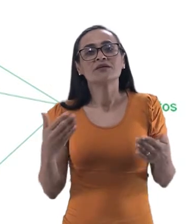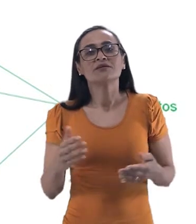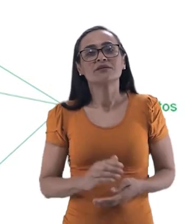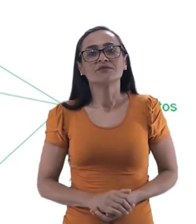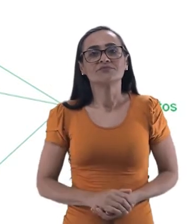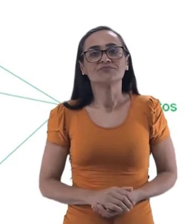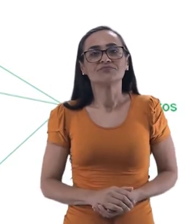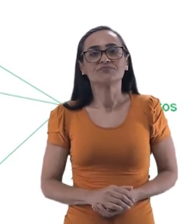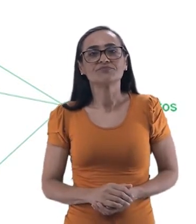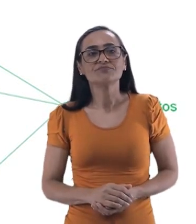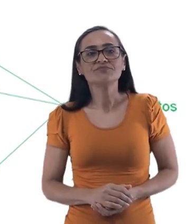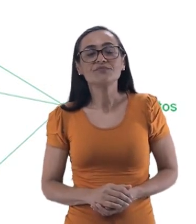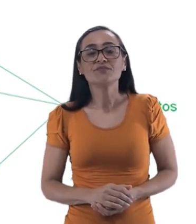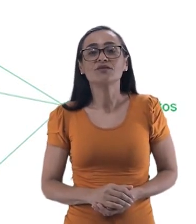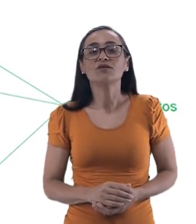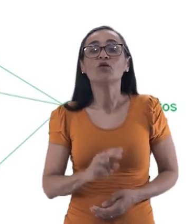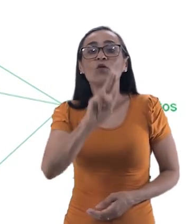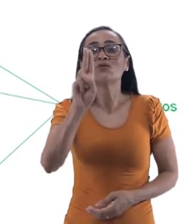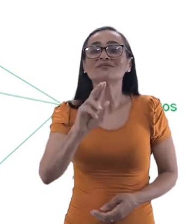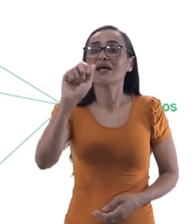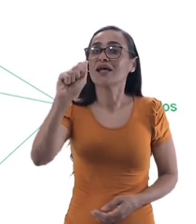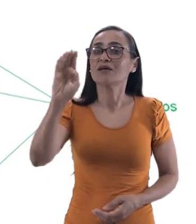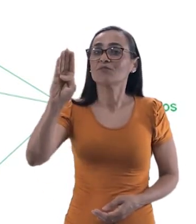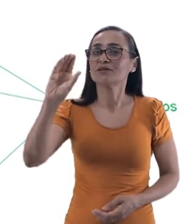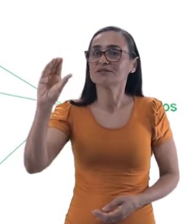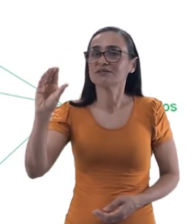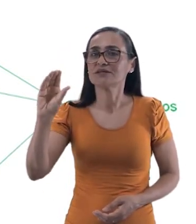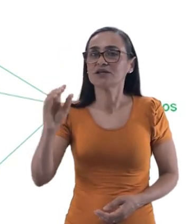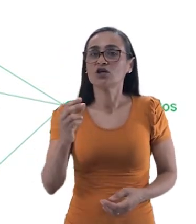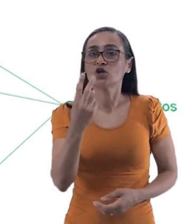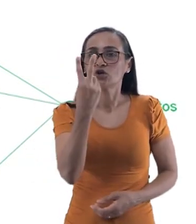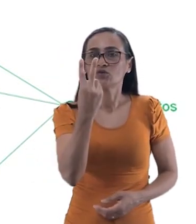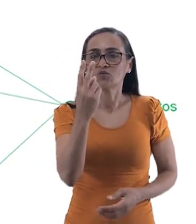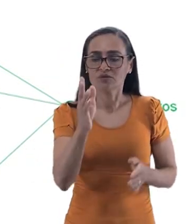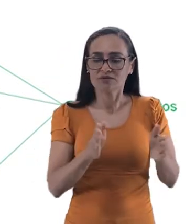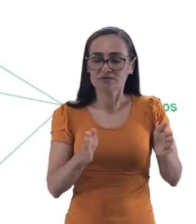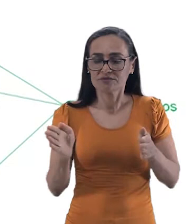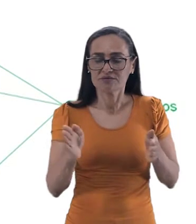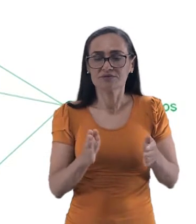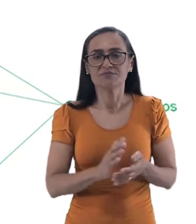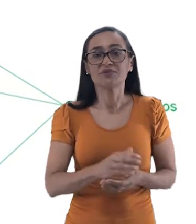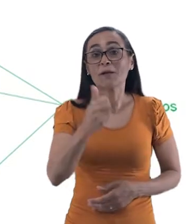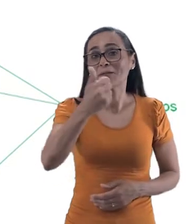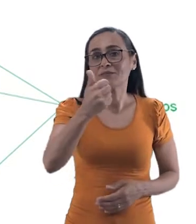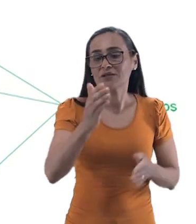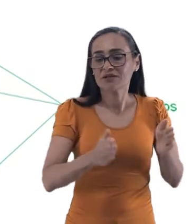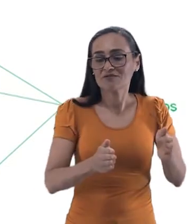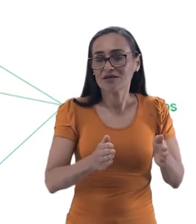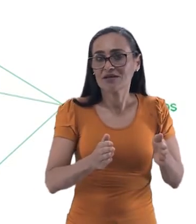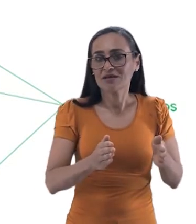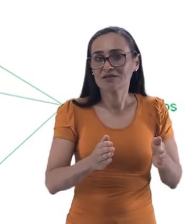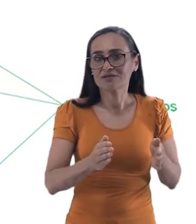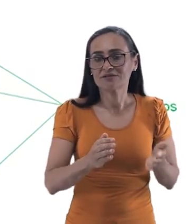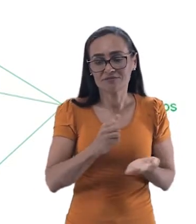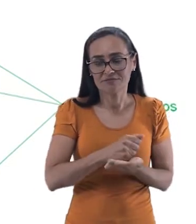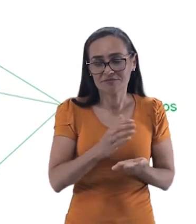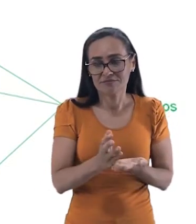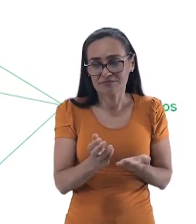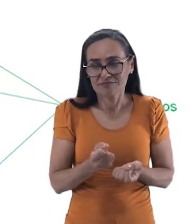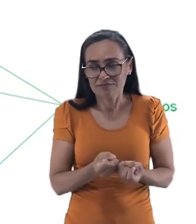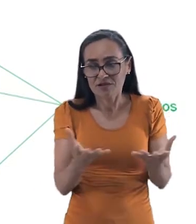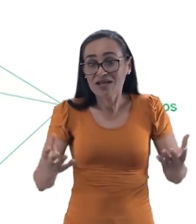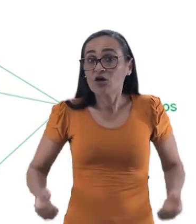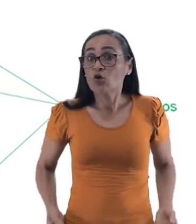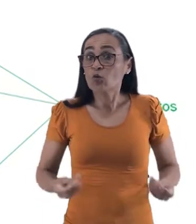Então, a aplicação do ABC ocorre em duas fases. A primeira é a